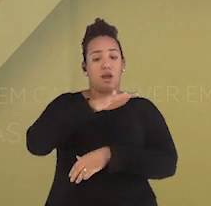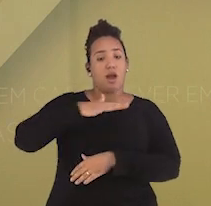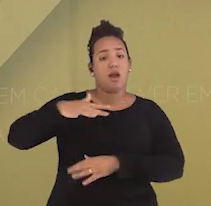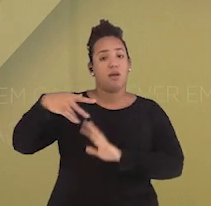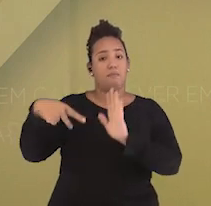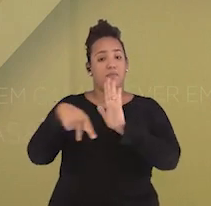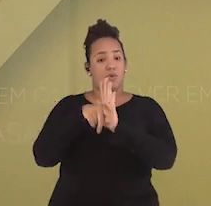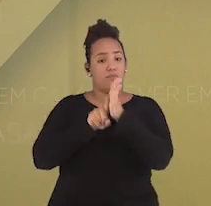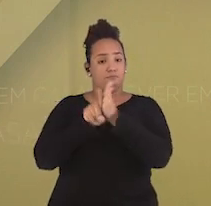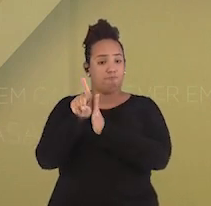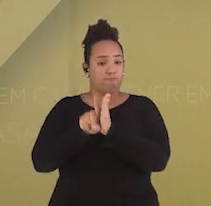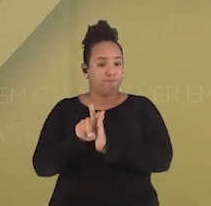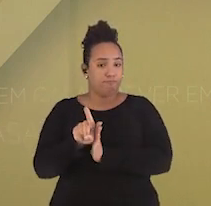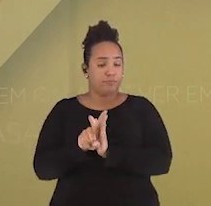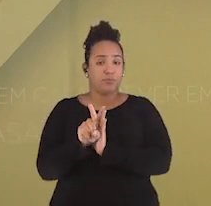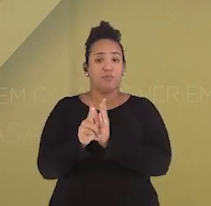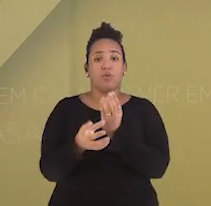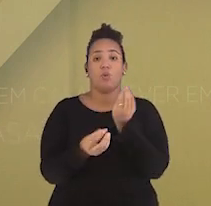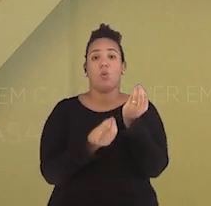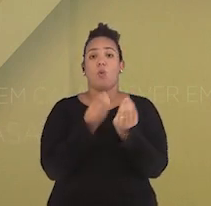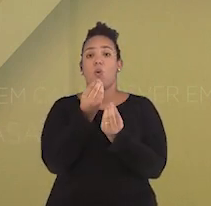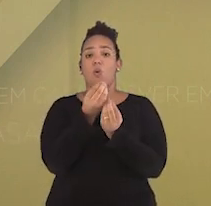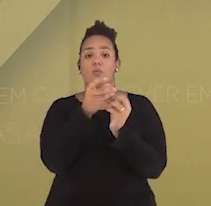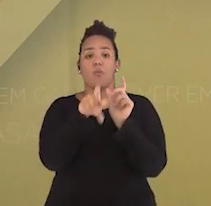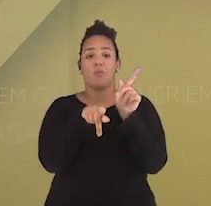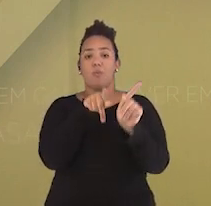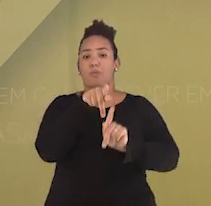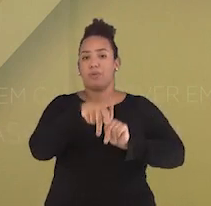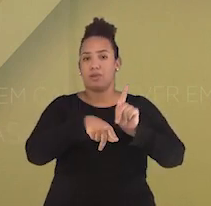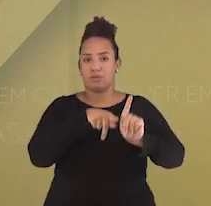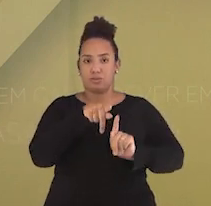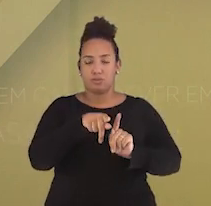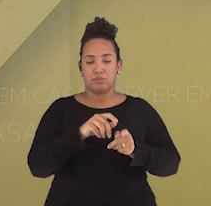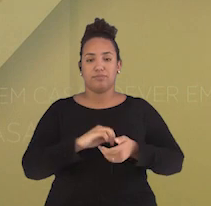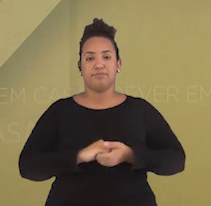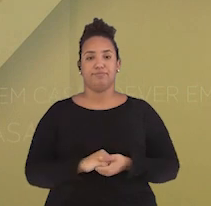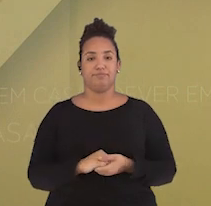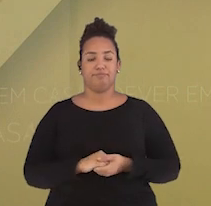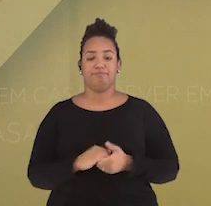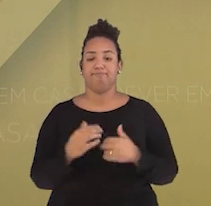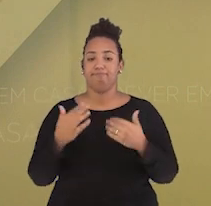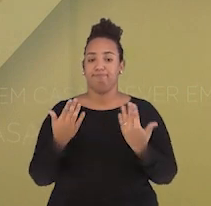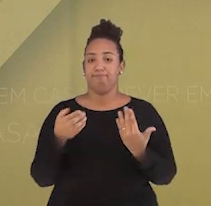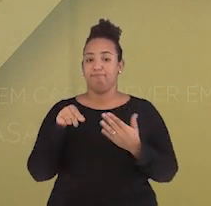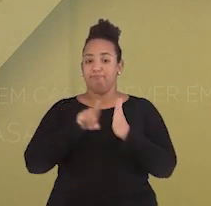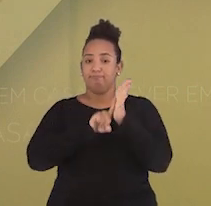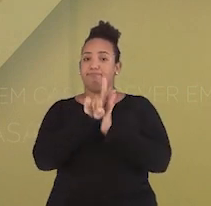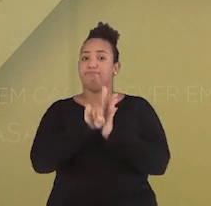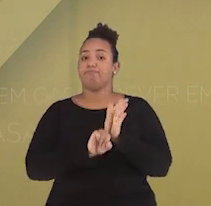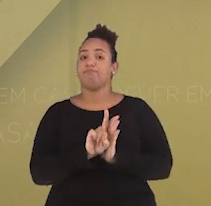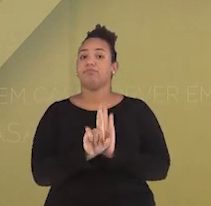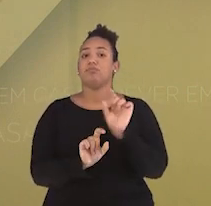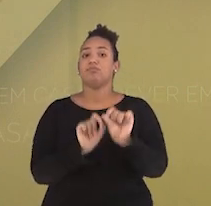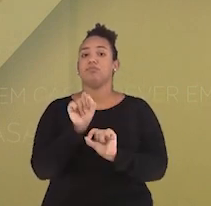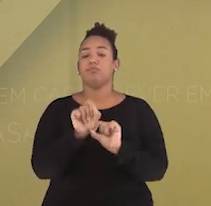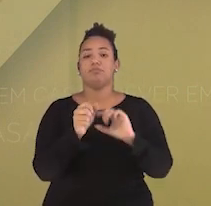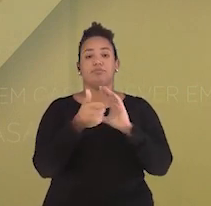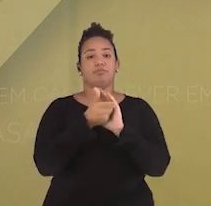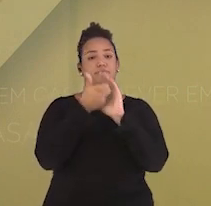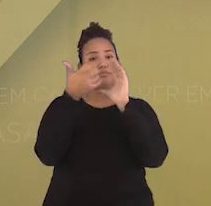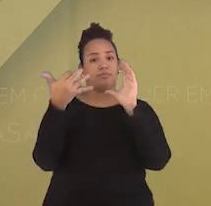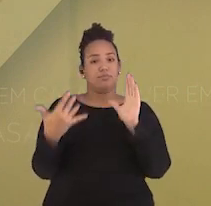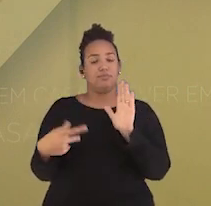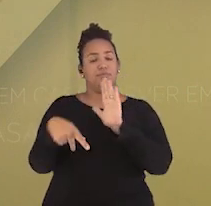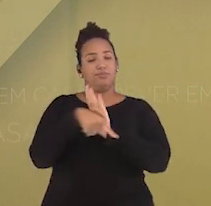a dinâmica populacional. Nessa ciência, estuda-se aspectos relacionados